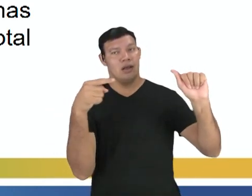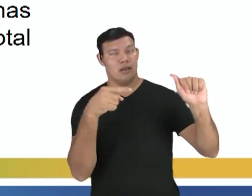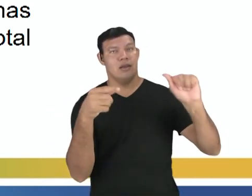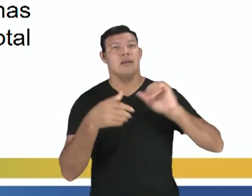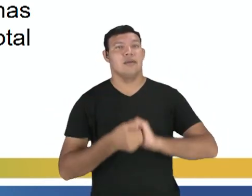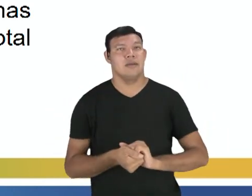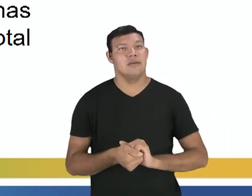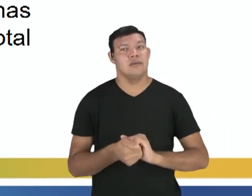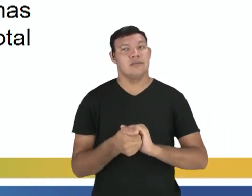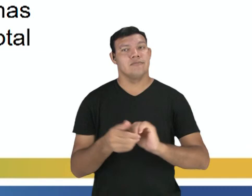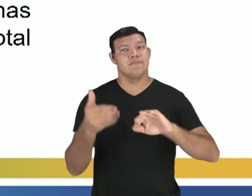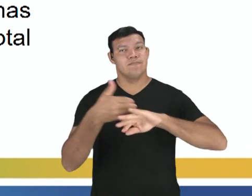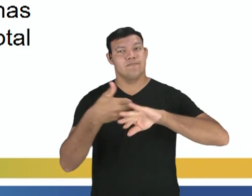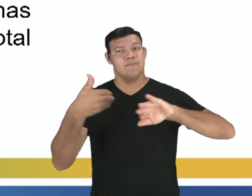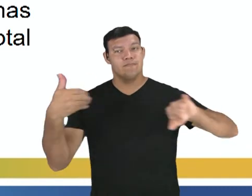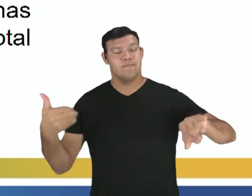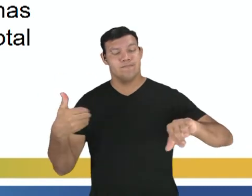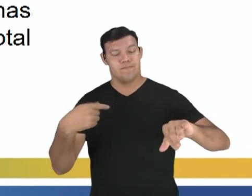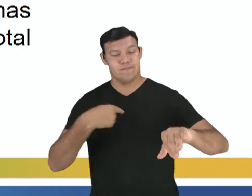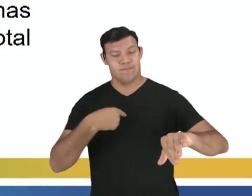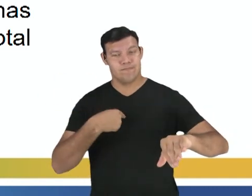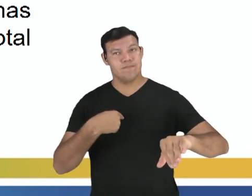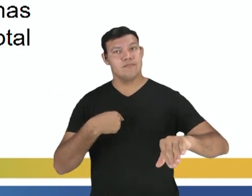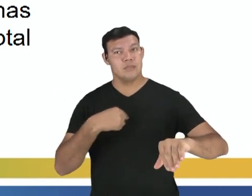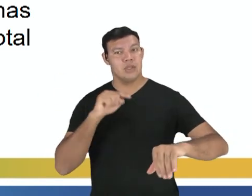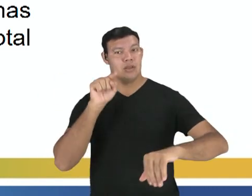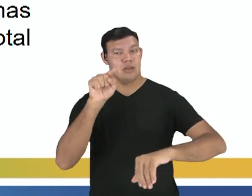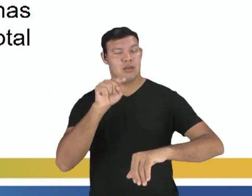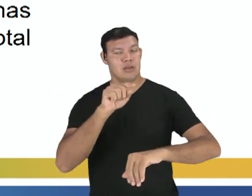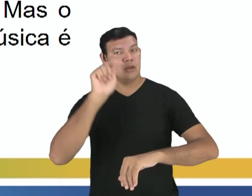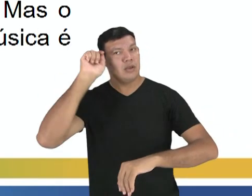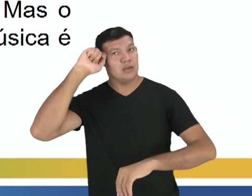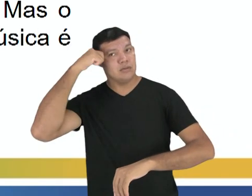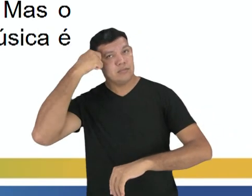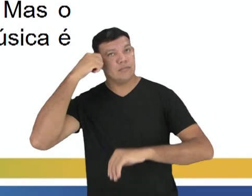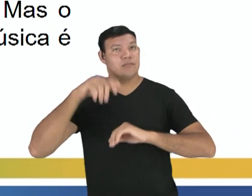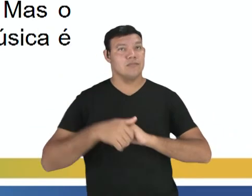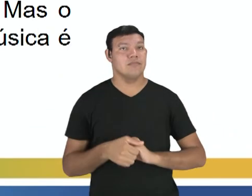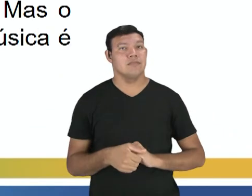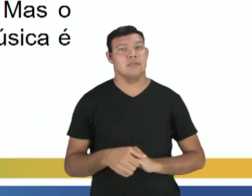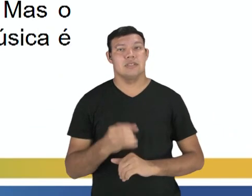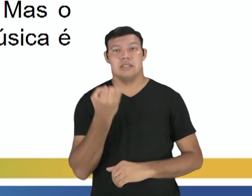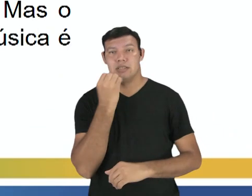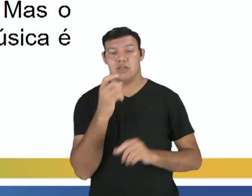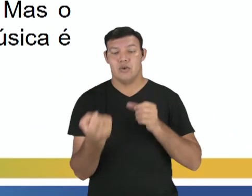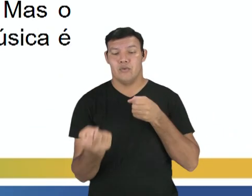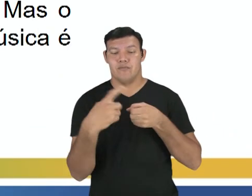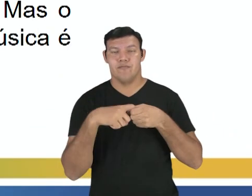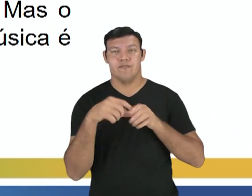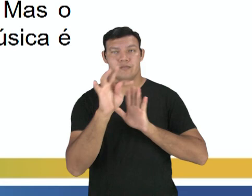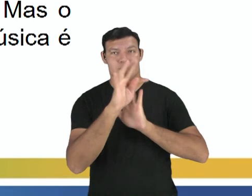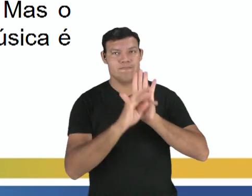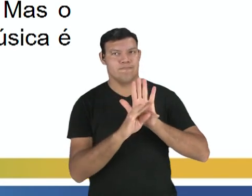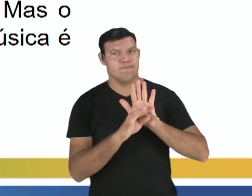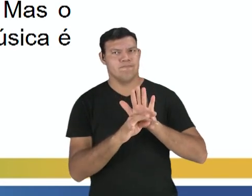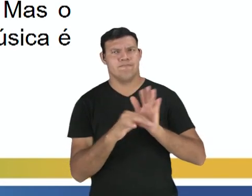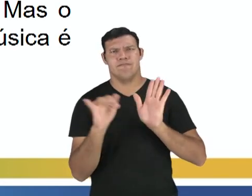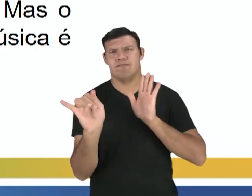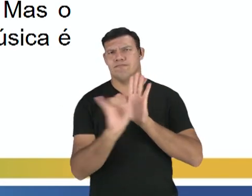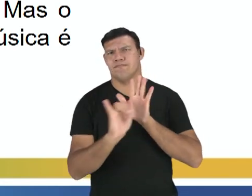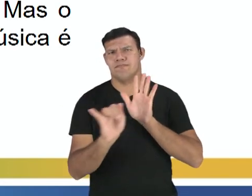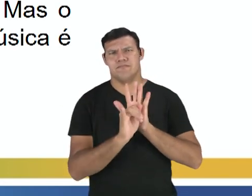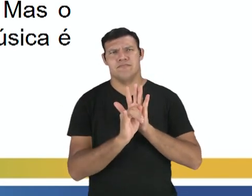um distanciamento entre o eu enunciador e ele os negros. Ou seja, pessoal, se nós voltarmos ao texto, nós não conseguimos